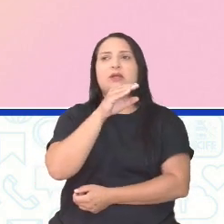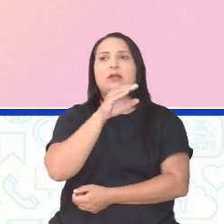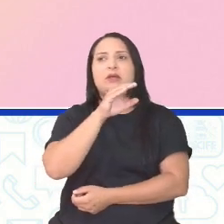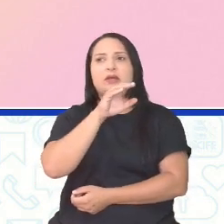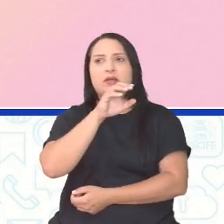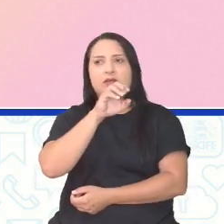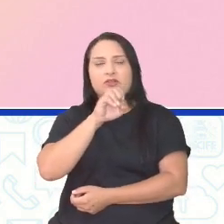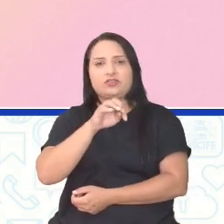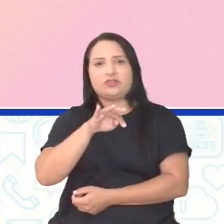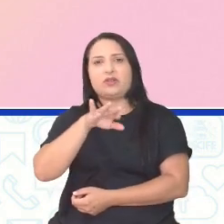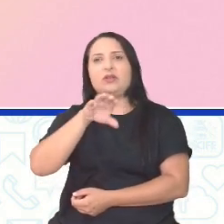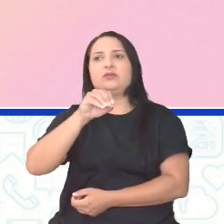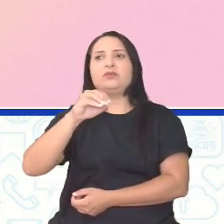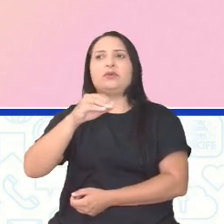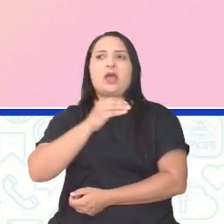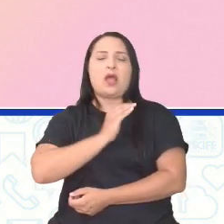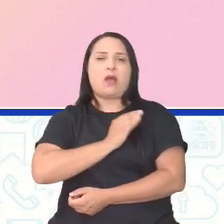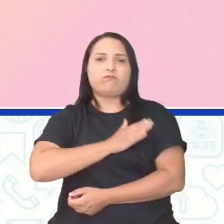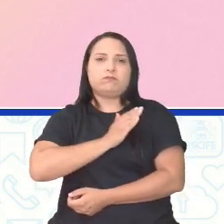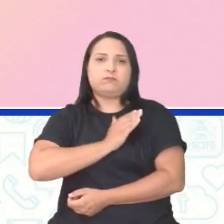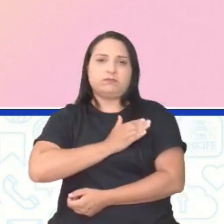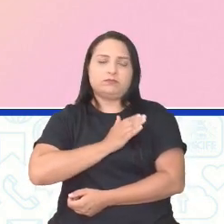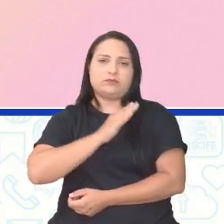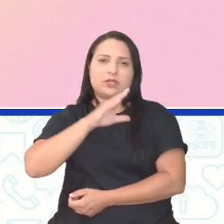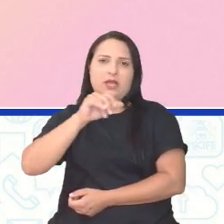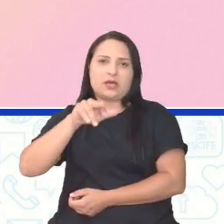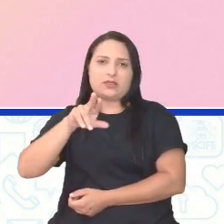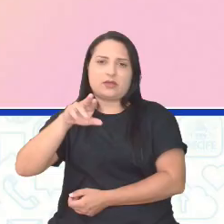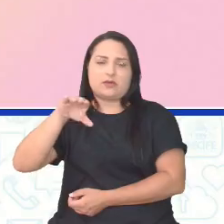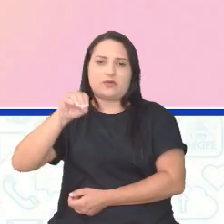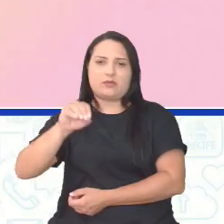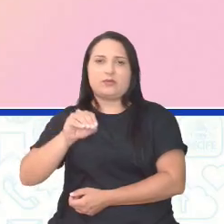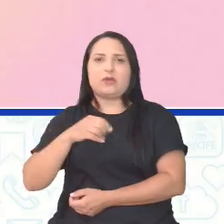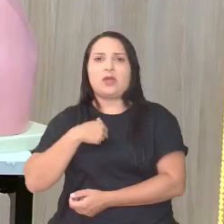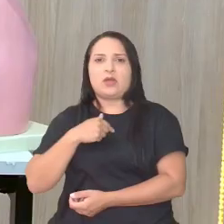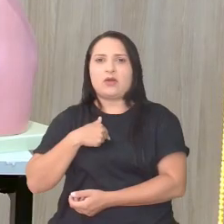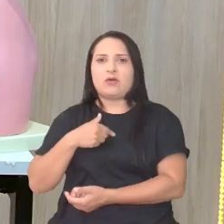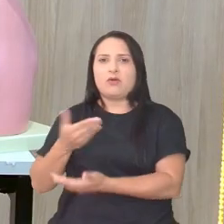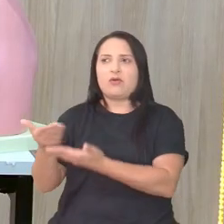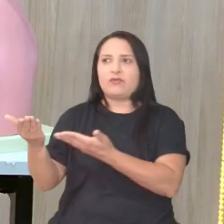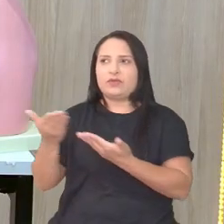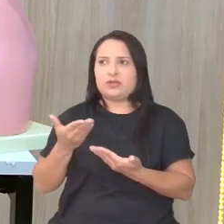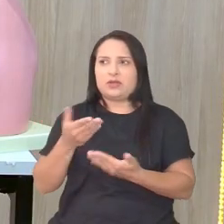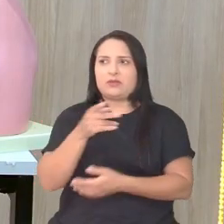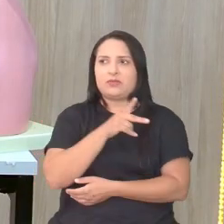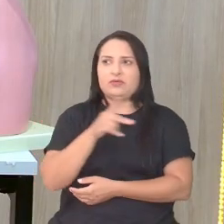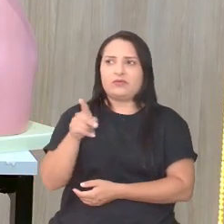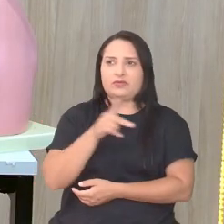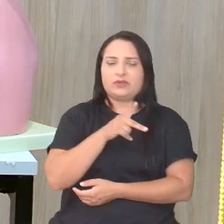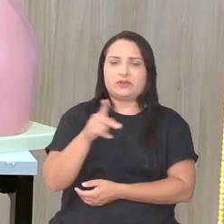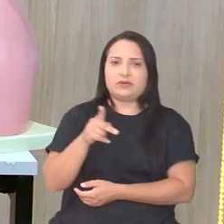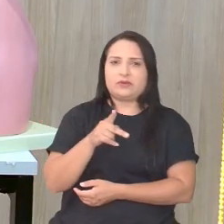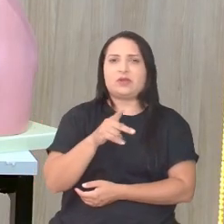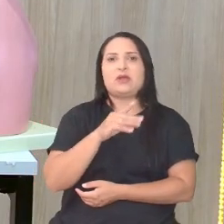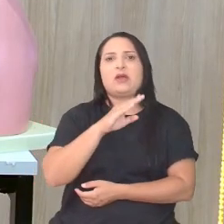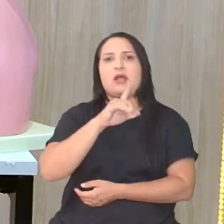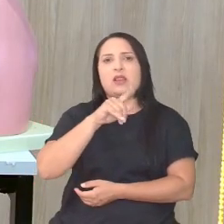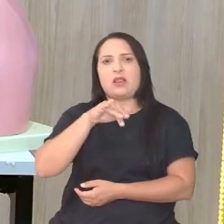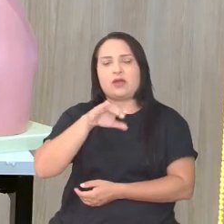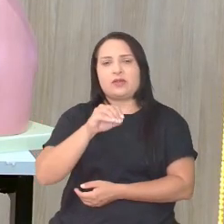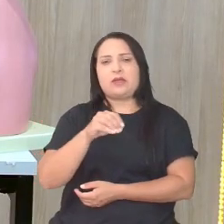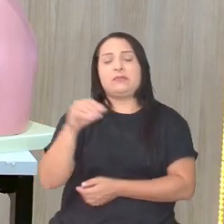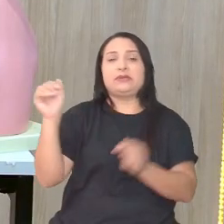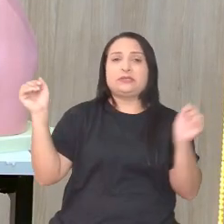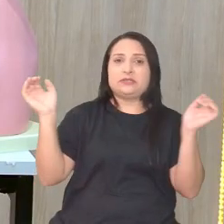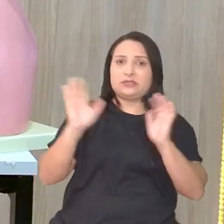sobre cada um. E aí eu vou convidar a professora Cláudia para se despedir e vou voltar com um pedido, como eu disse a vocês,